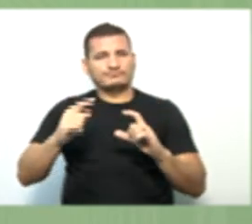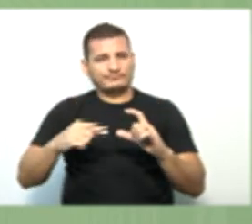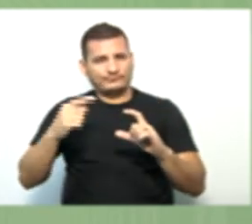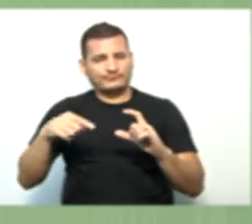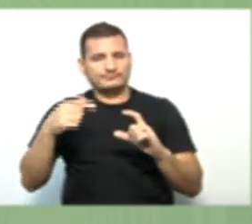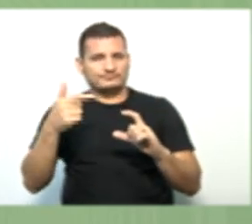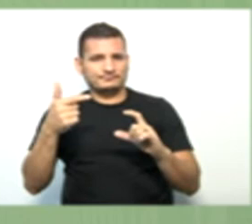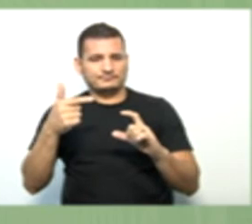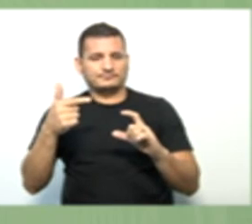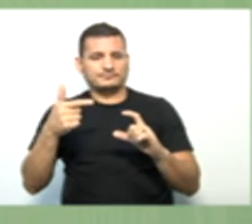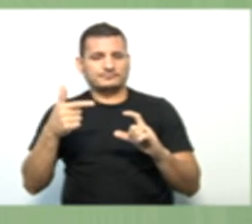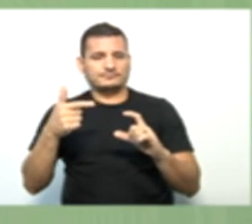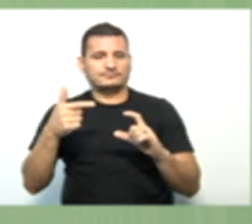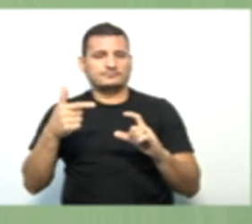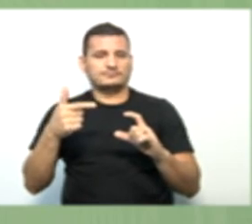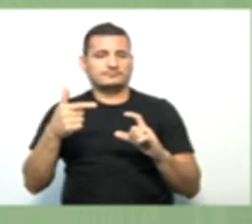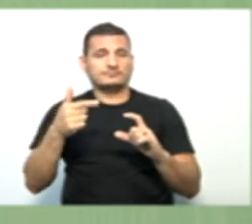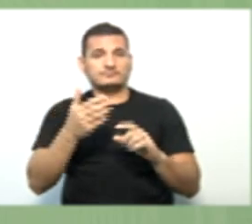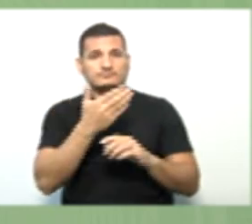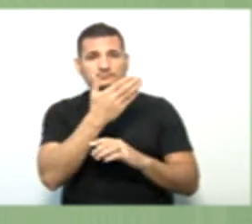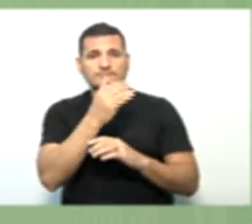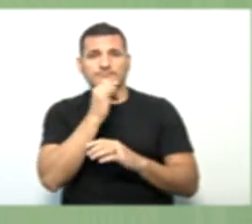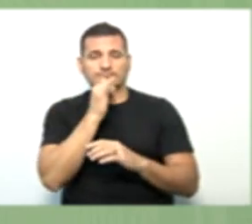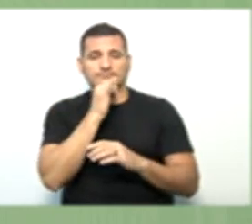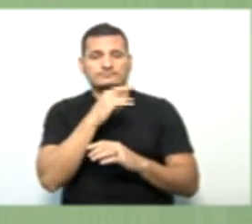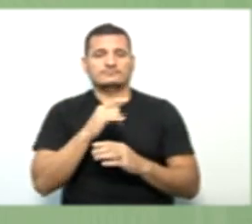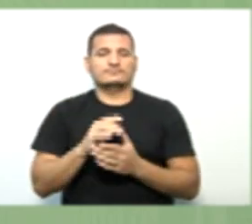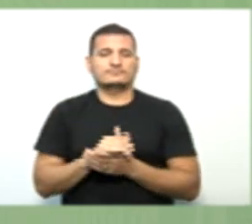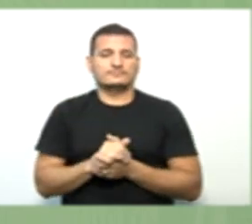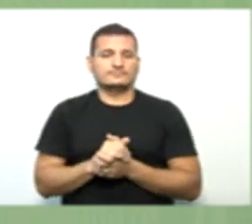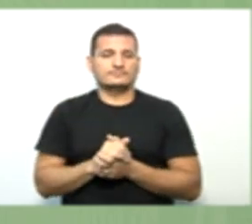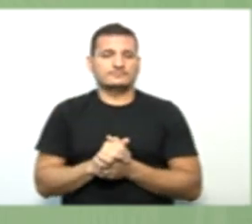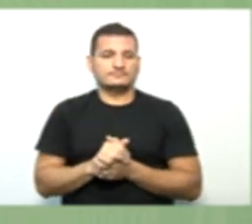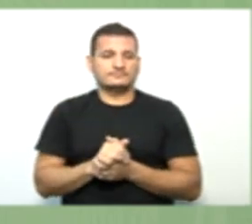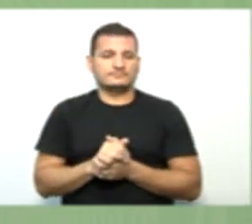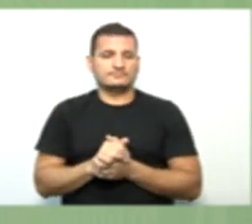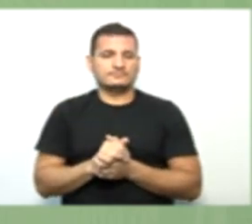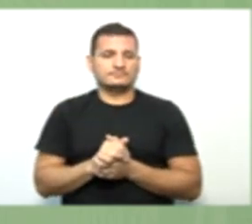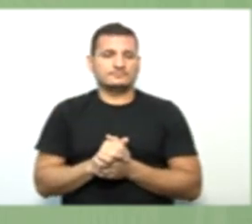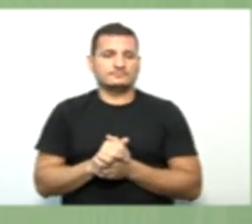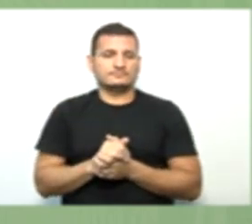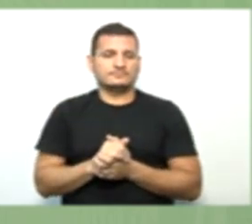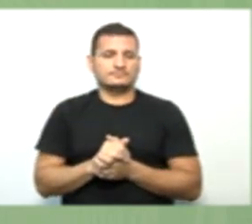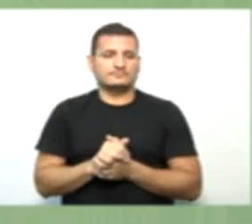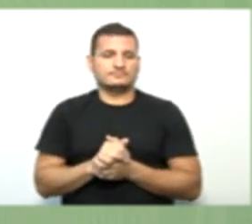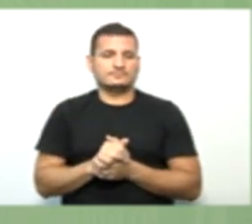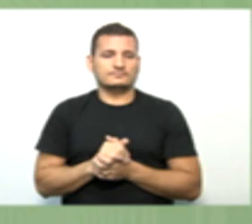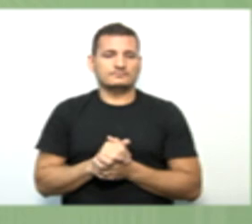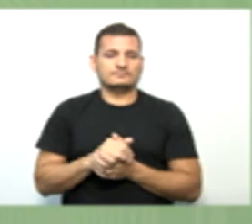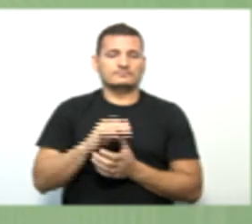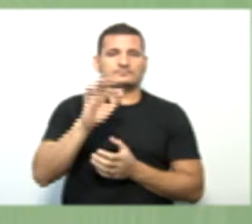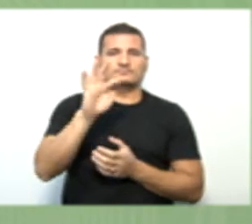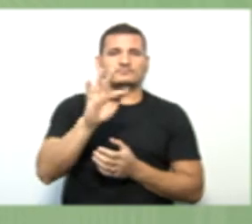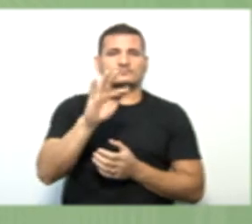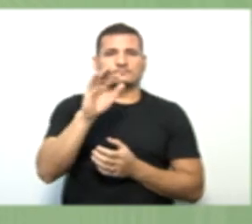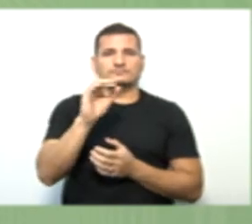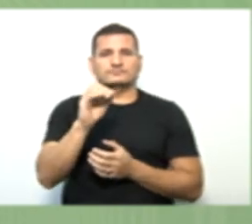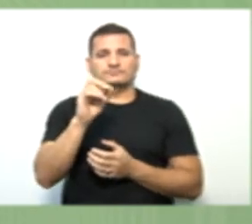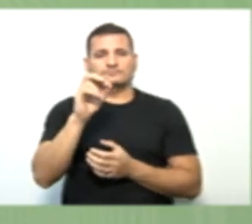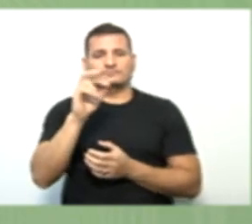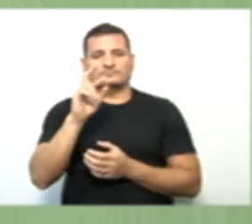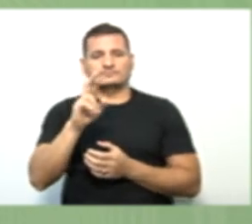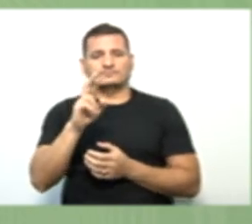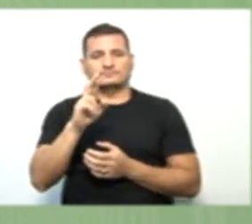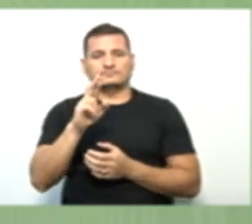esquema. Então, como exemplo, nós temos aqui o for x em range de 1 até 10 de